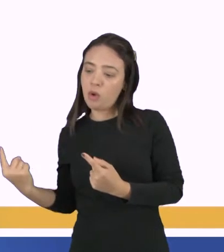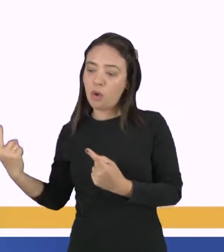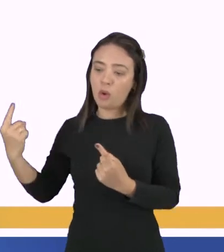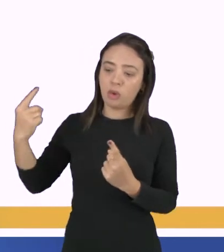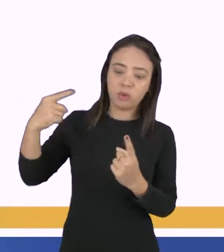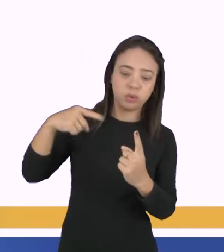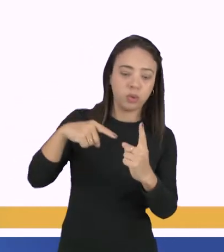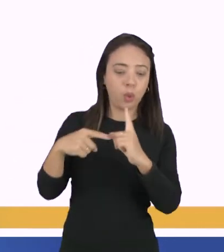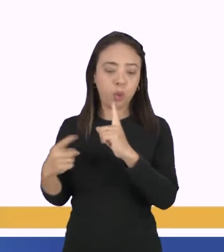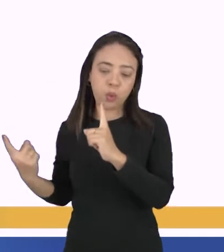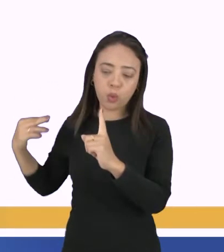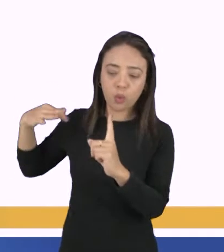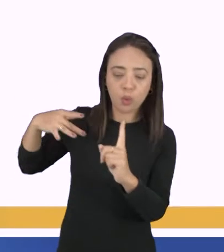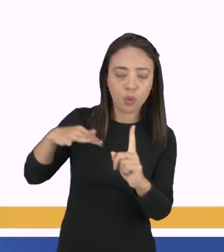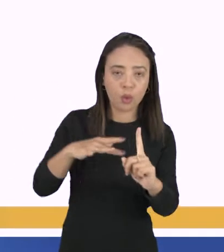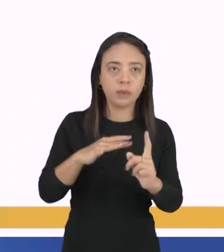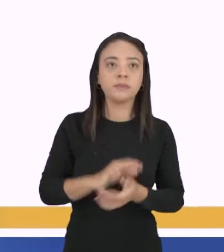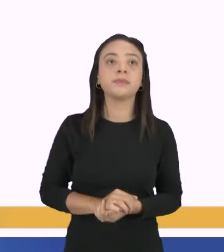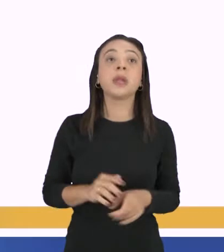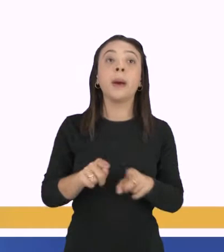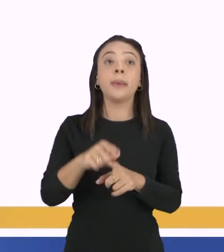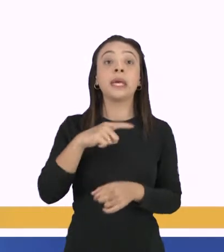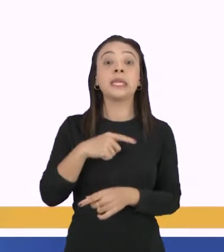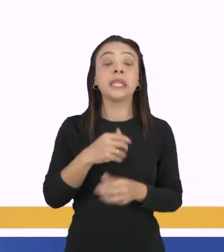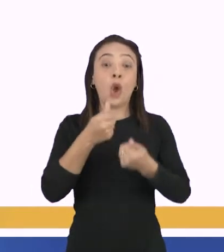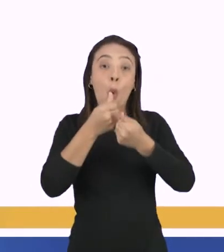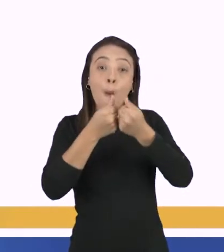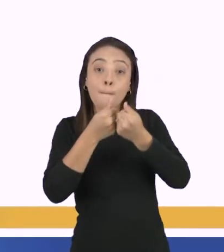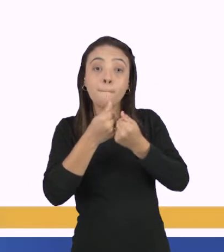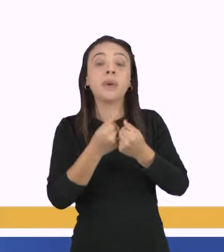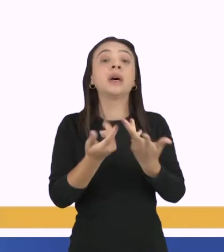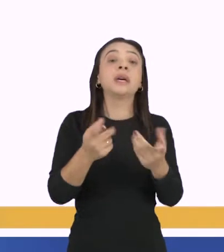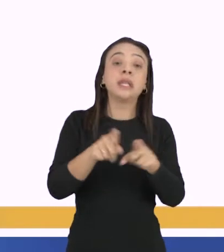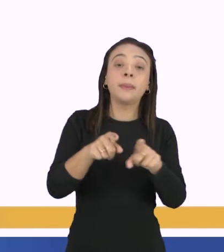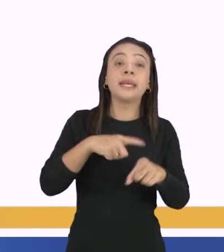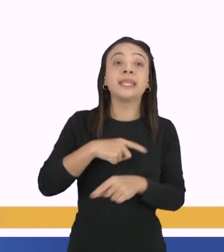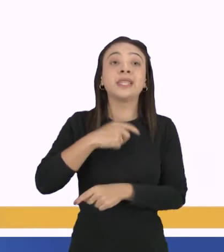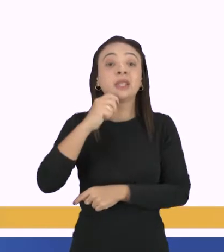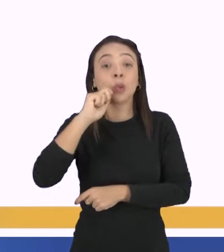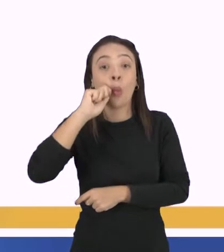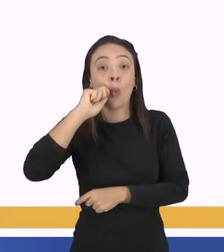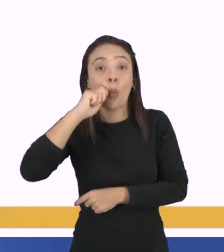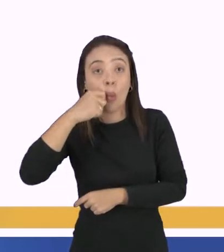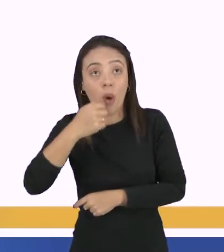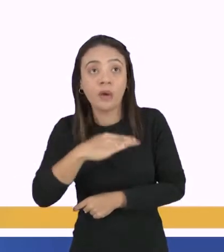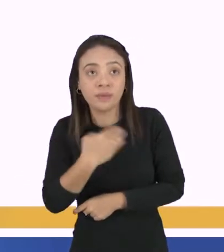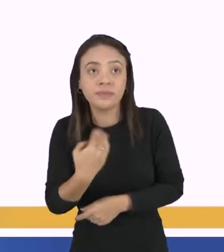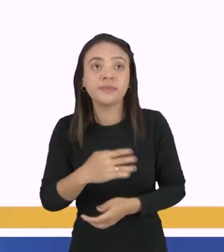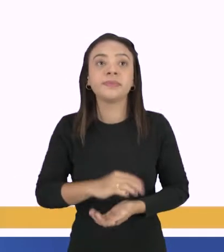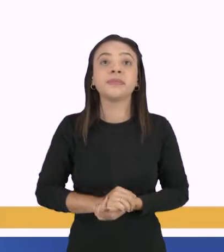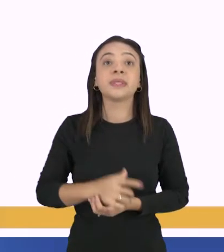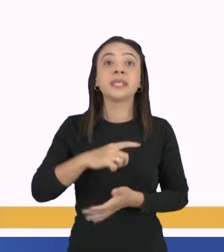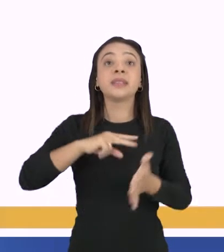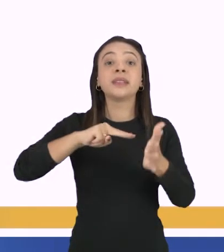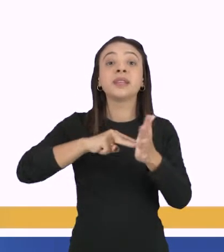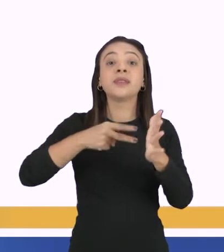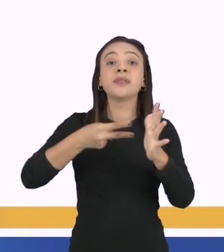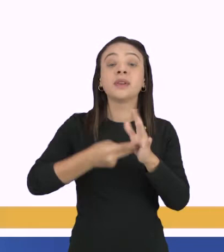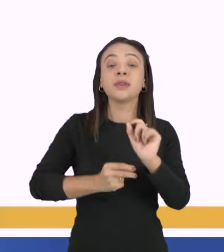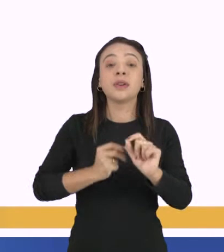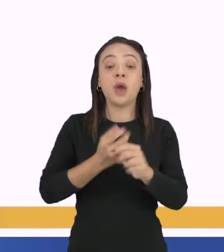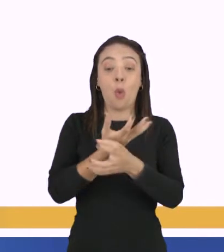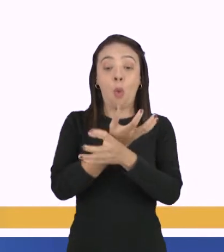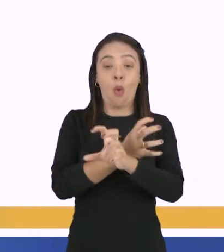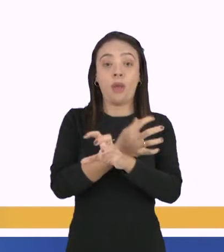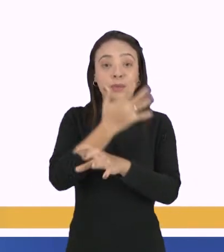As comidas, entre elas o pão dos mortos, pão de muerto, né? Acredito que seja isso, que tem o significado de ser o esqueleto do